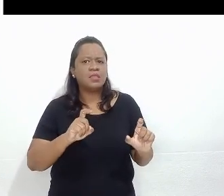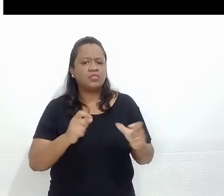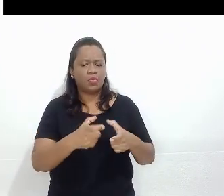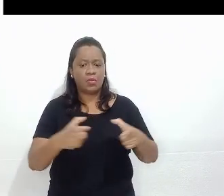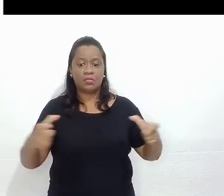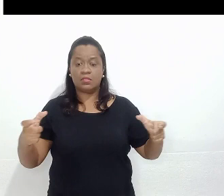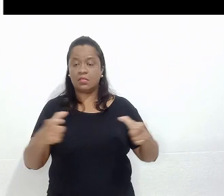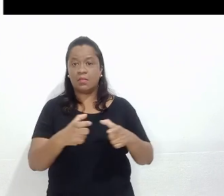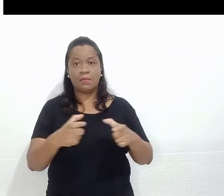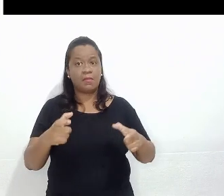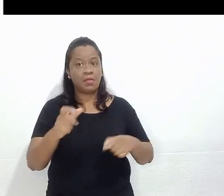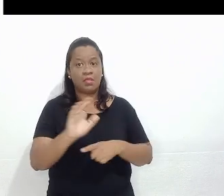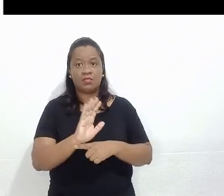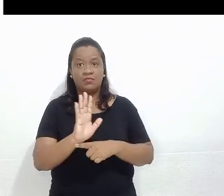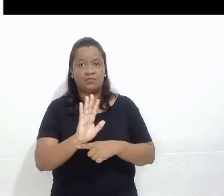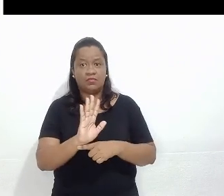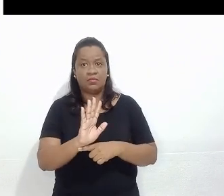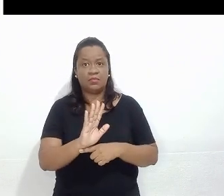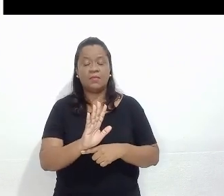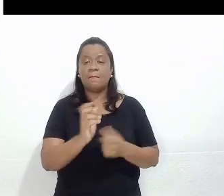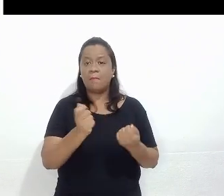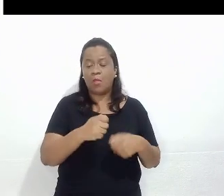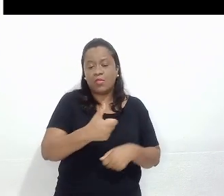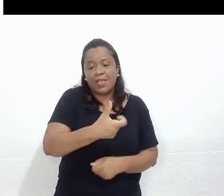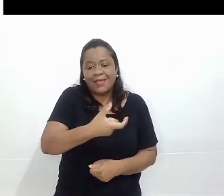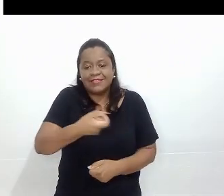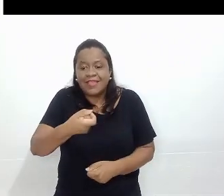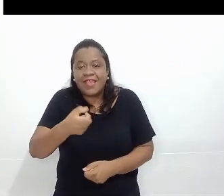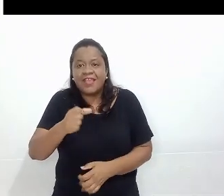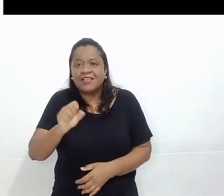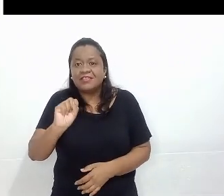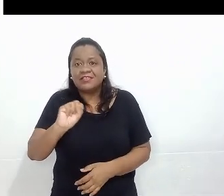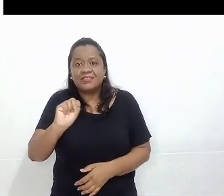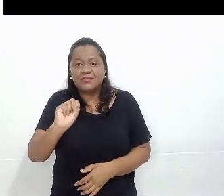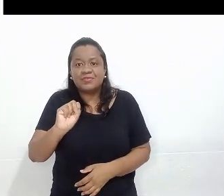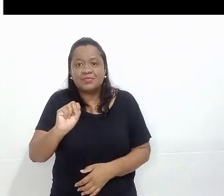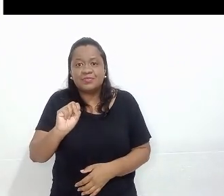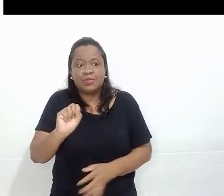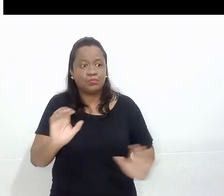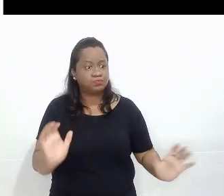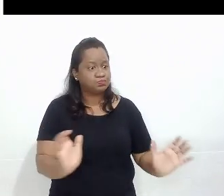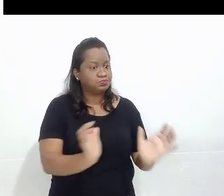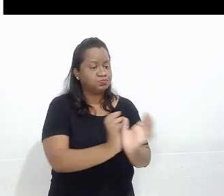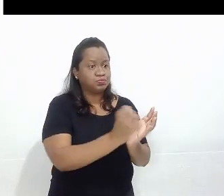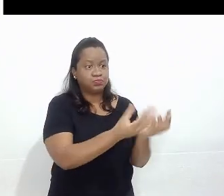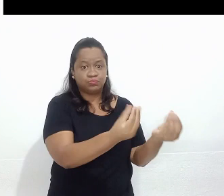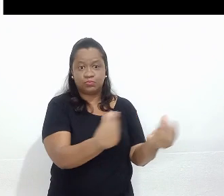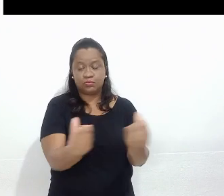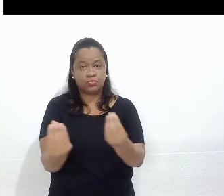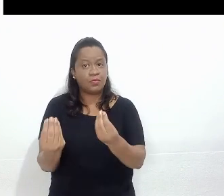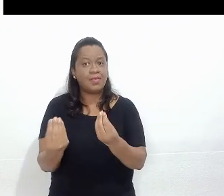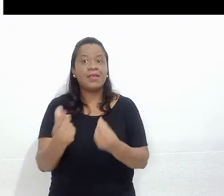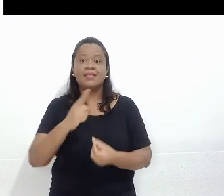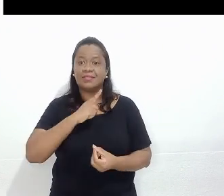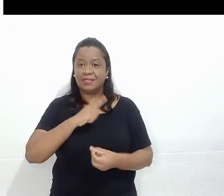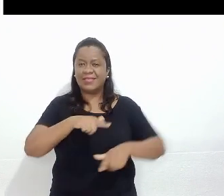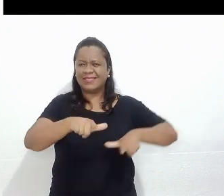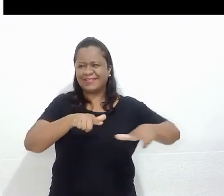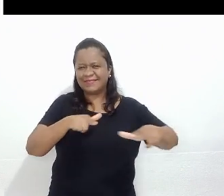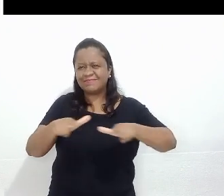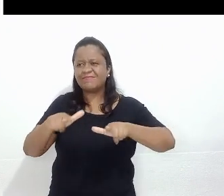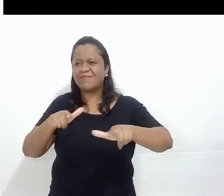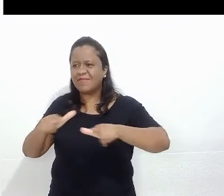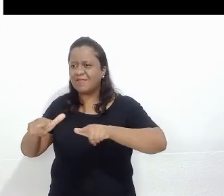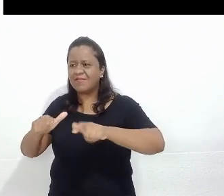filme pode ter 10 segundos, vai essa equipe toda, né? Porque tem função para todo mundo e todo mundo